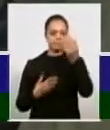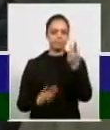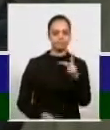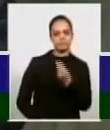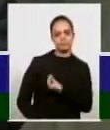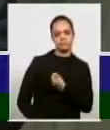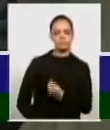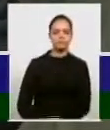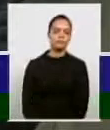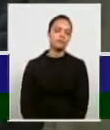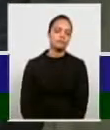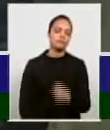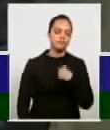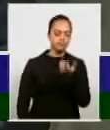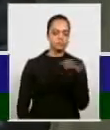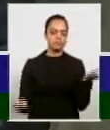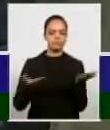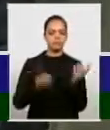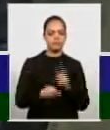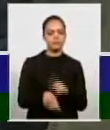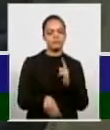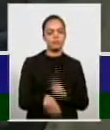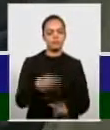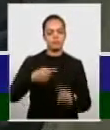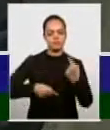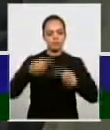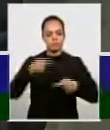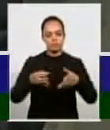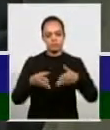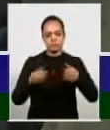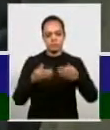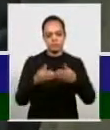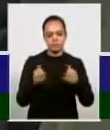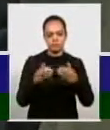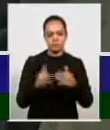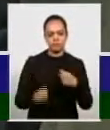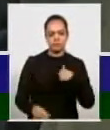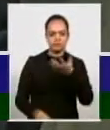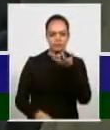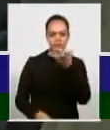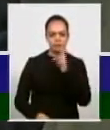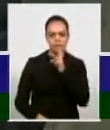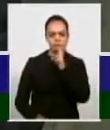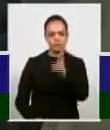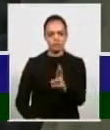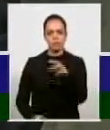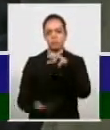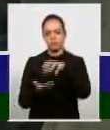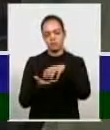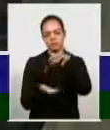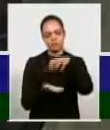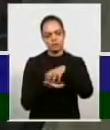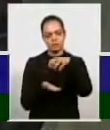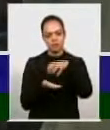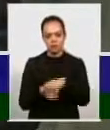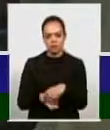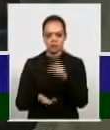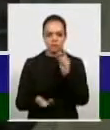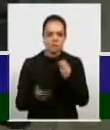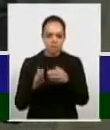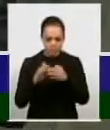audiência. Quero aqui, nessa oportunidade, discutir os requerimentos. Gostaria de dar uma resposta para a comunidade que